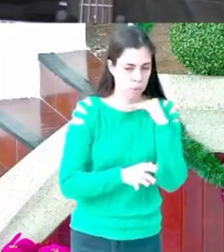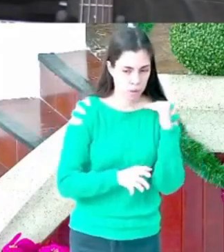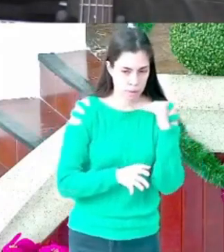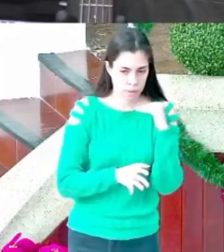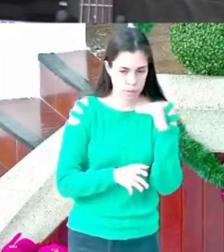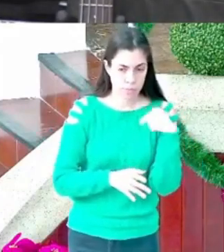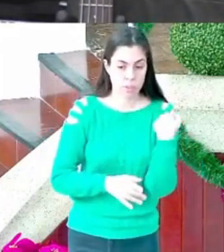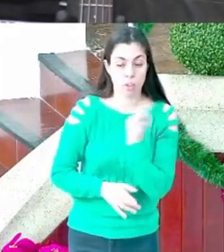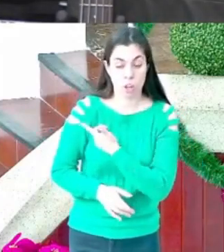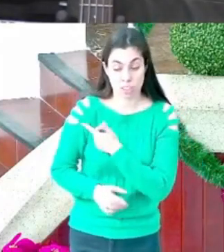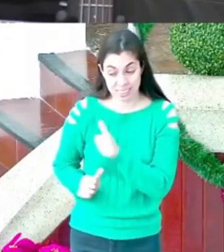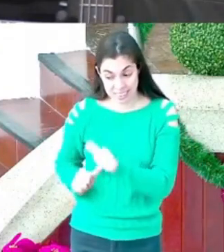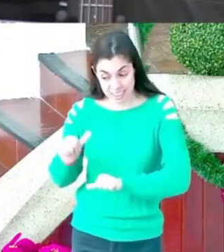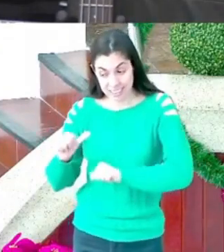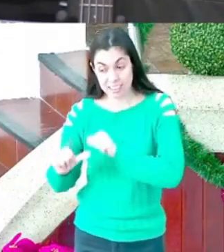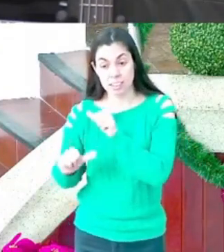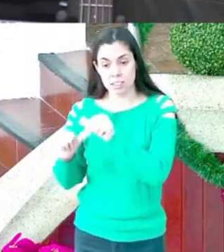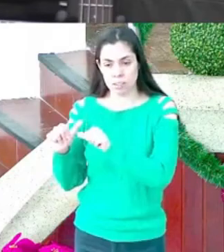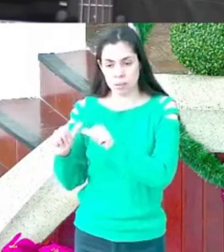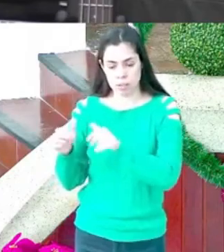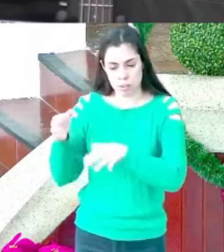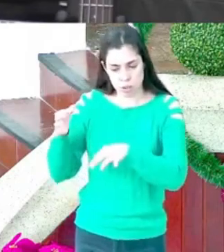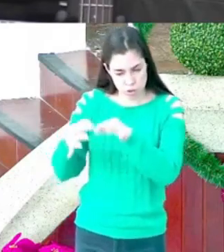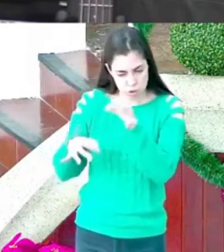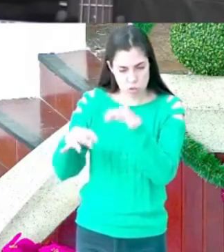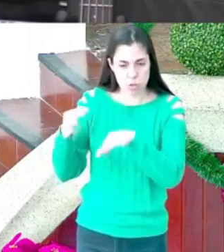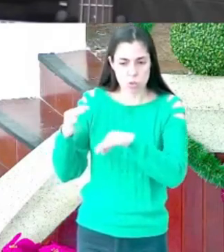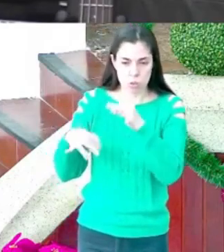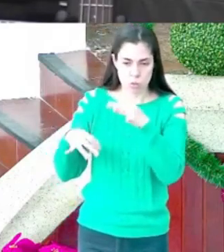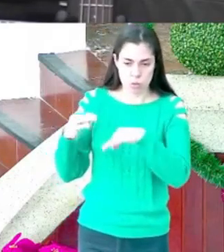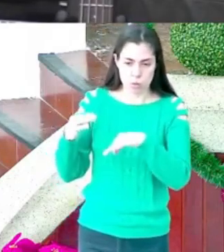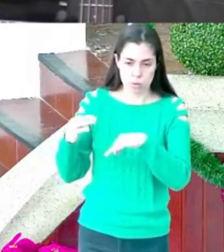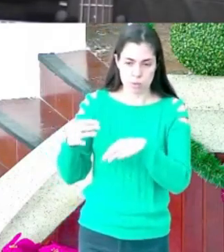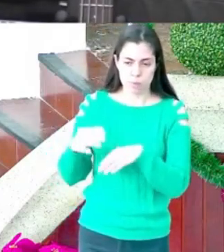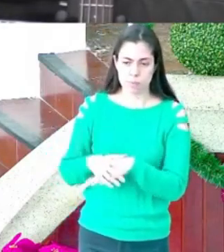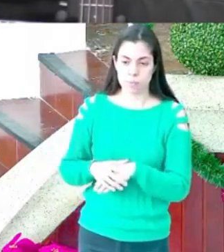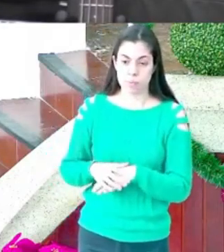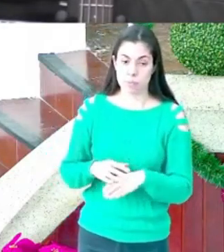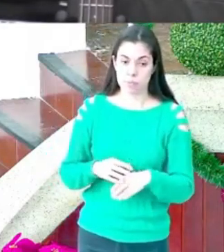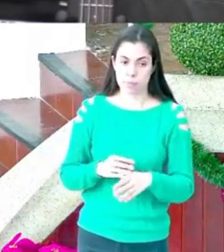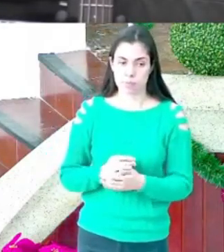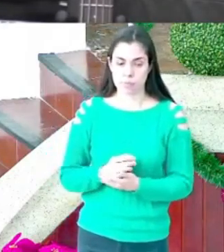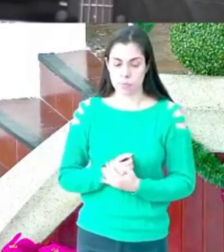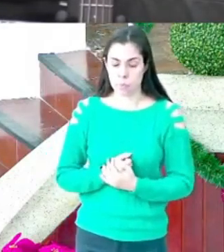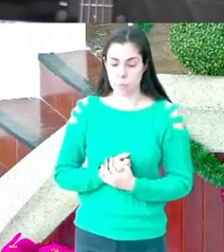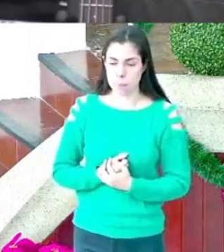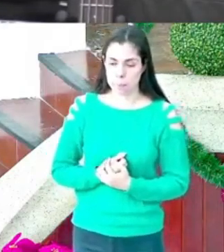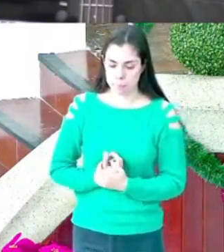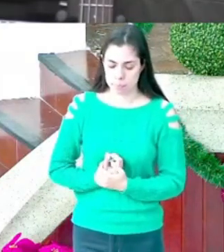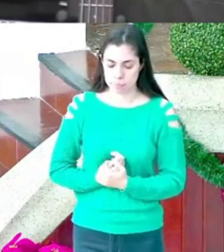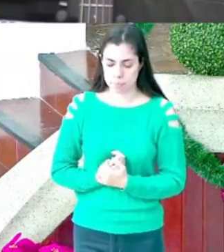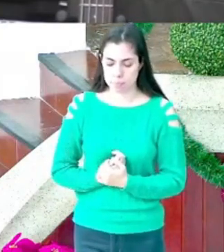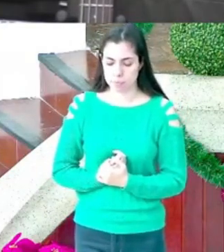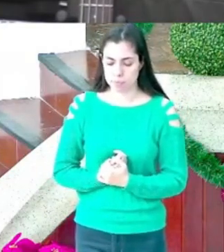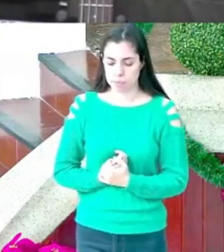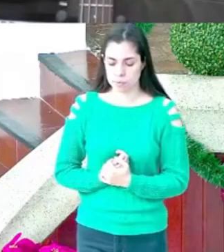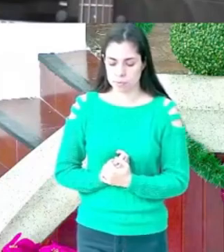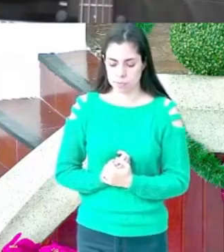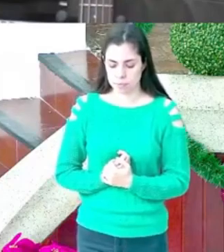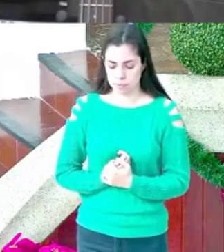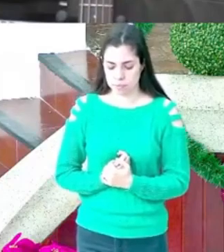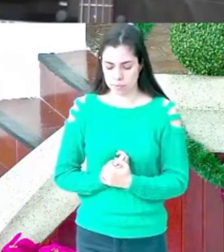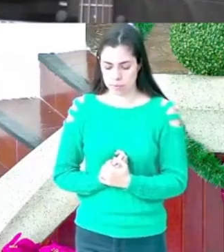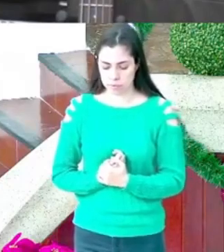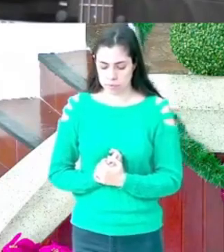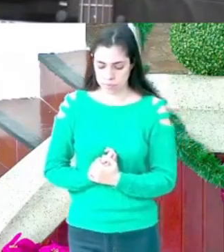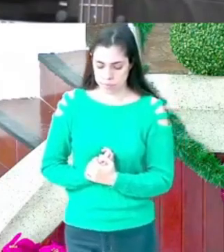fé. A justiça que nos santifica e a justiça da missão de Deus,